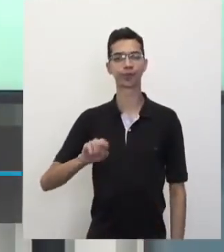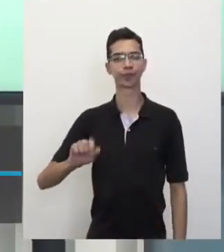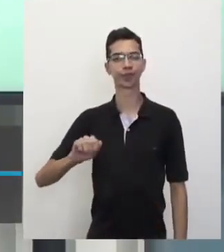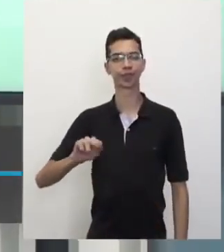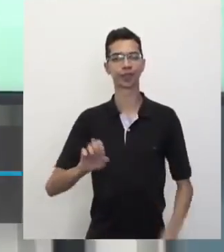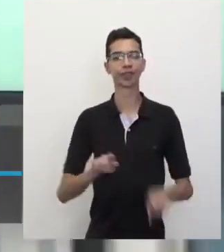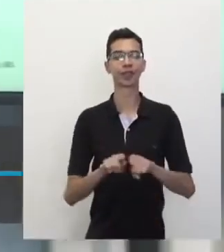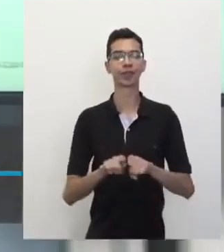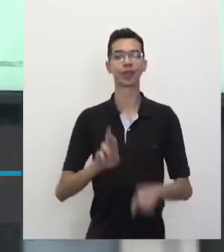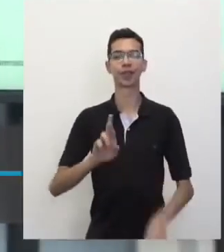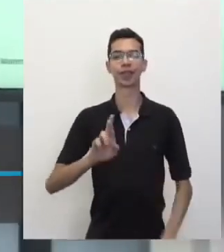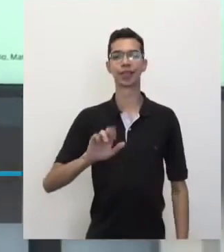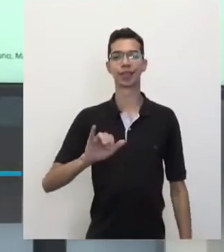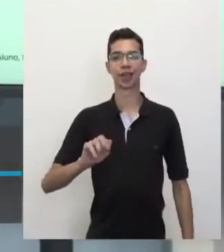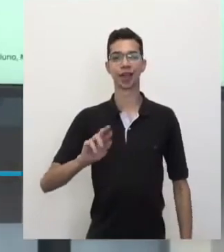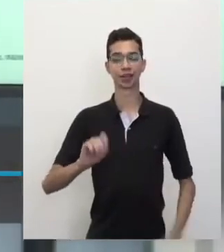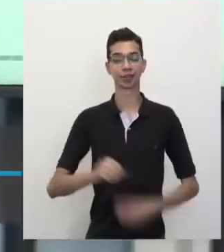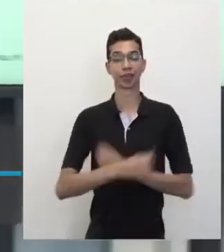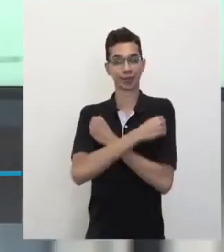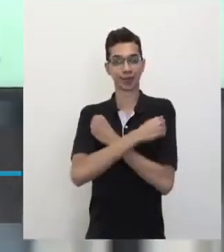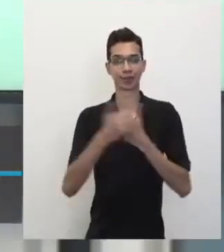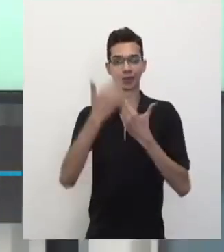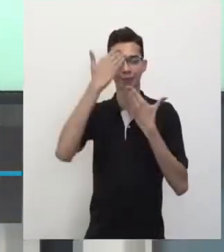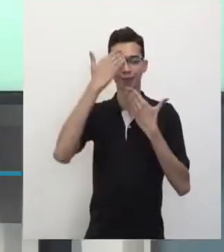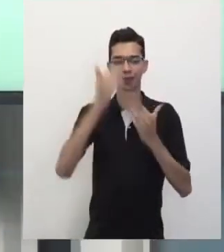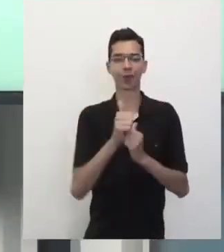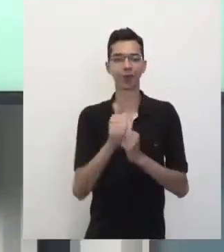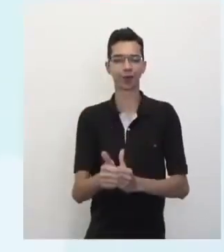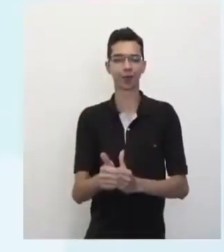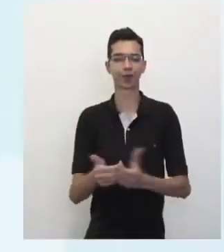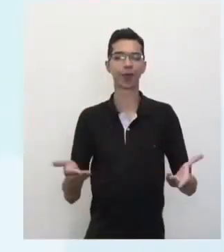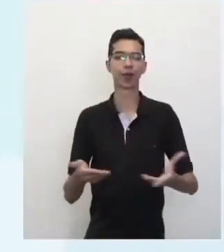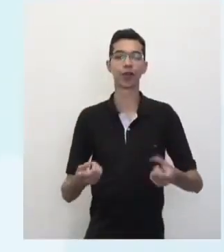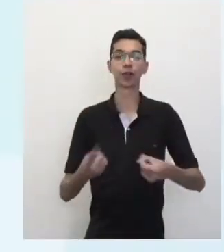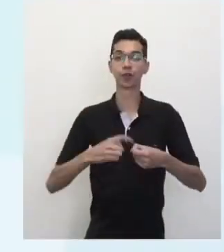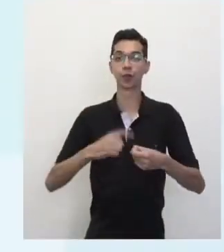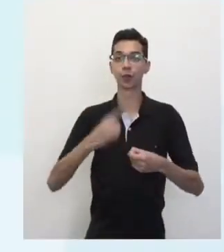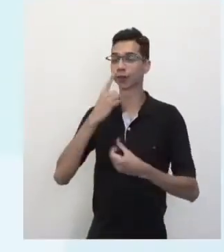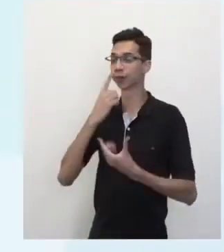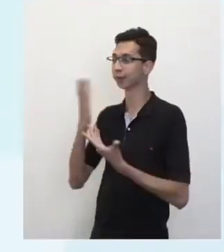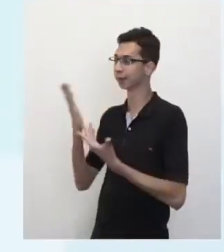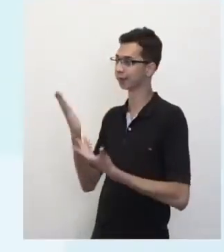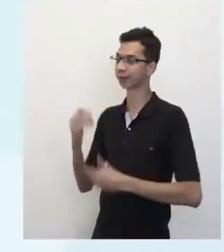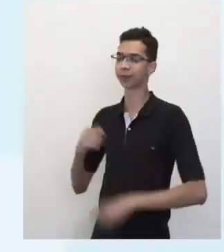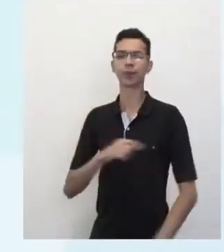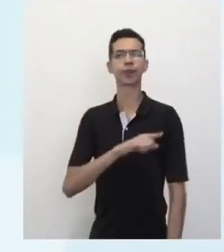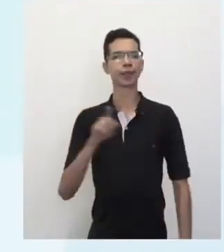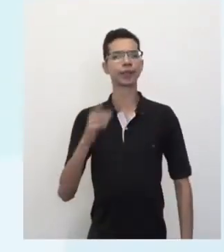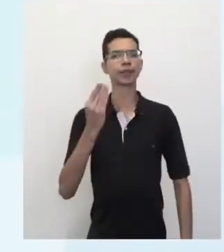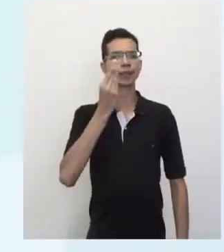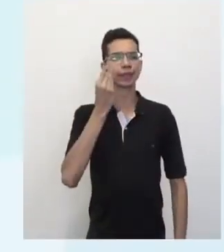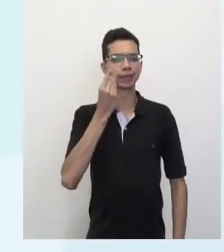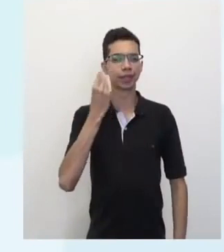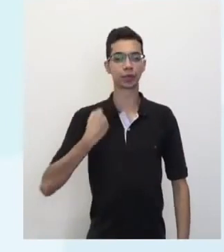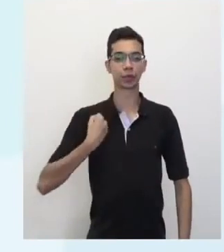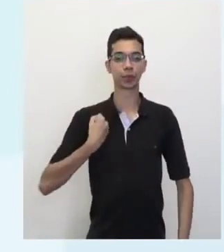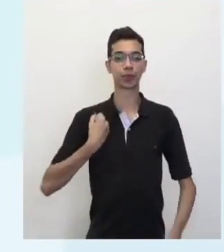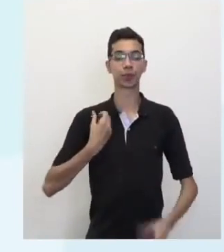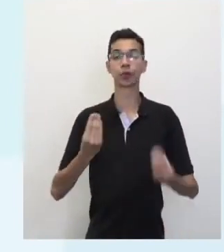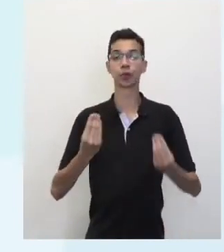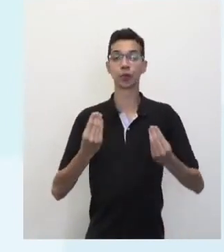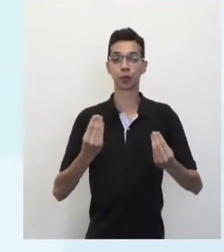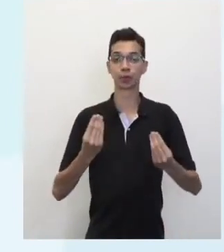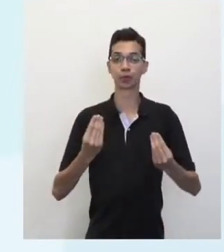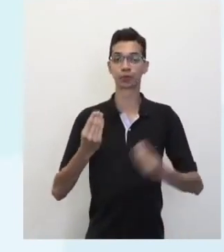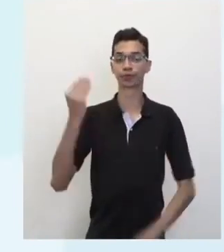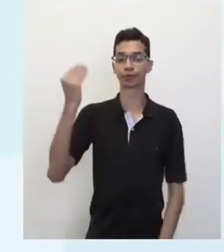e obrigada por acompanhar a nossa aula. Vamos voltar aqui? Vamos lá, gente. Então a gente tem que tentar escrever esse número de dentro na forma de potência